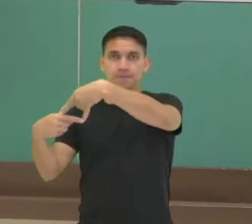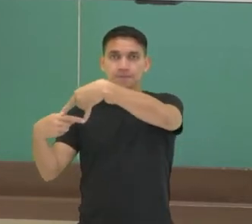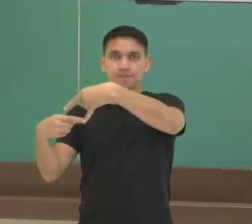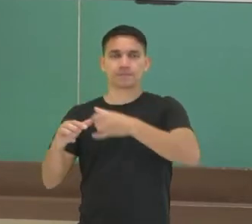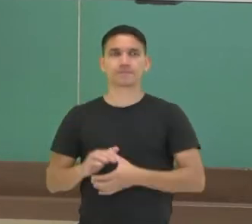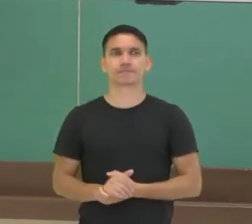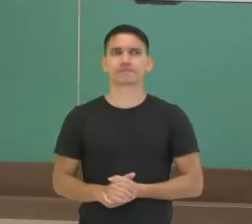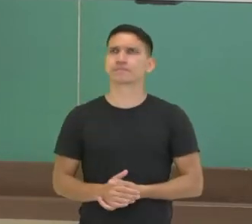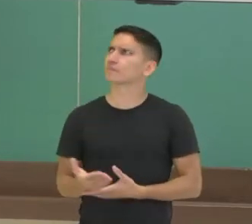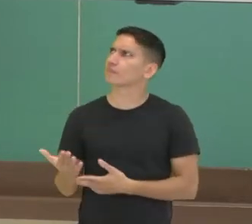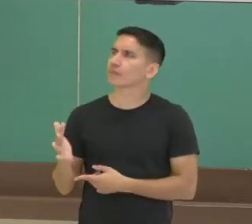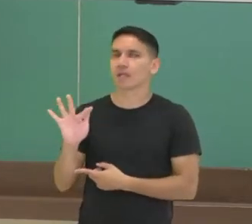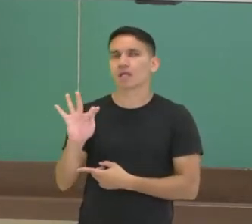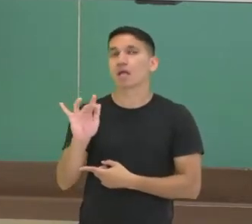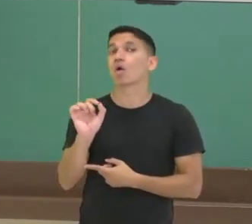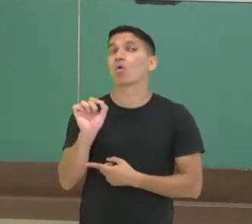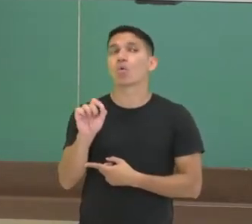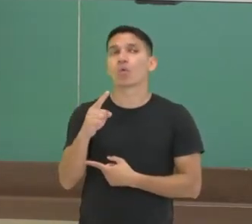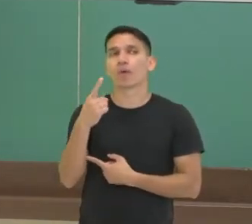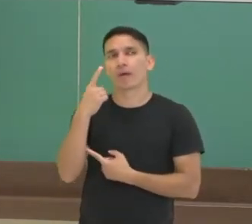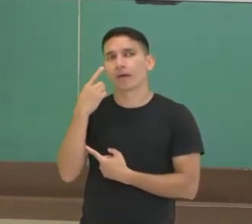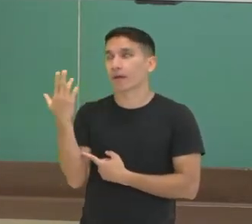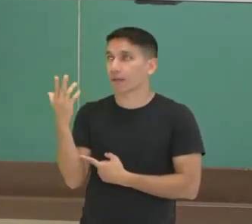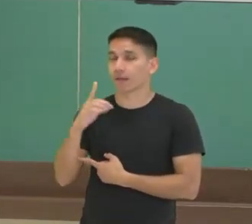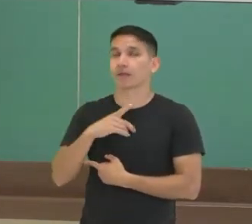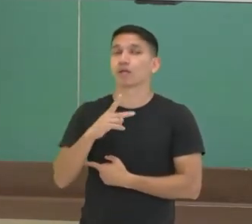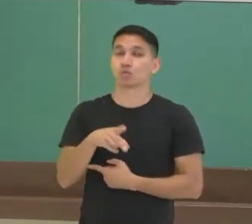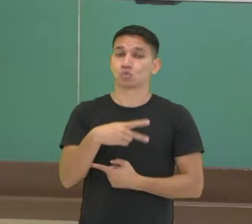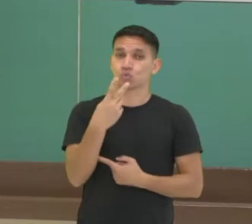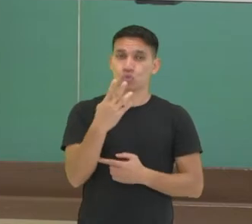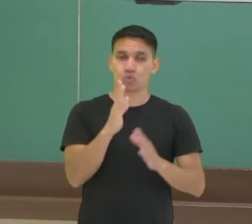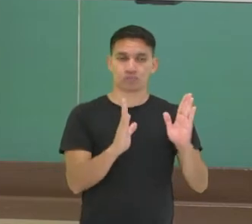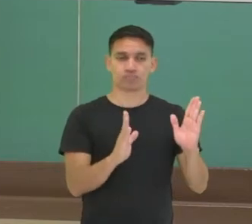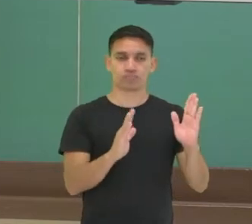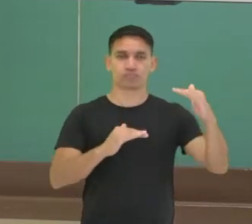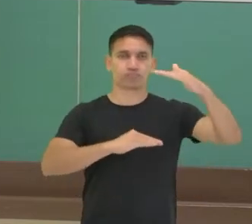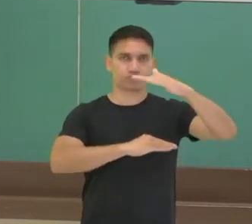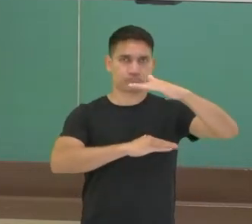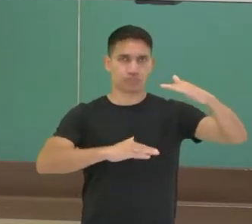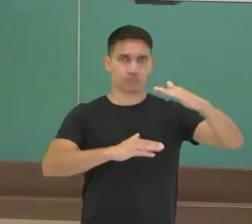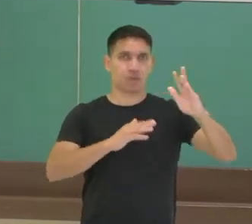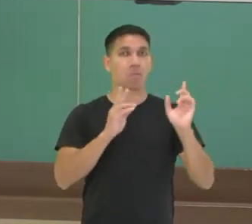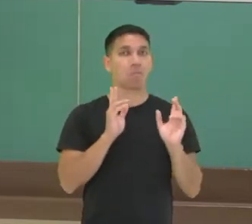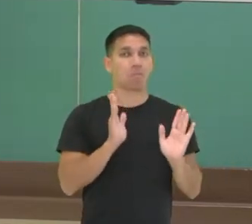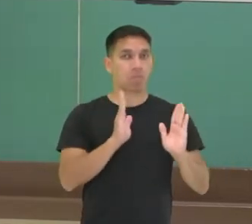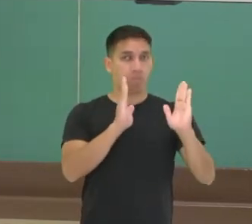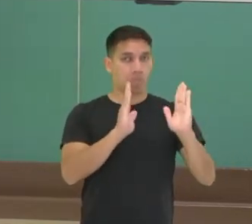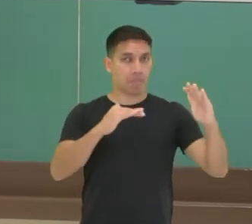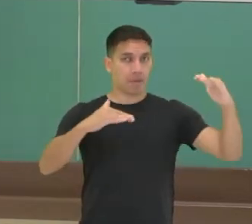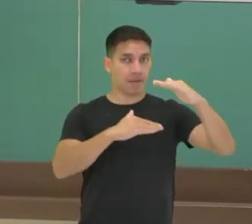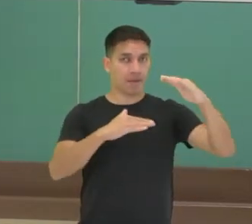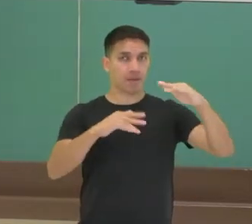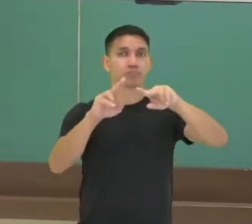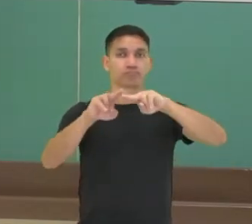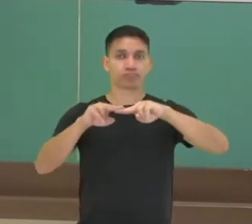E o F? O F tem 2 pares de lados paralelos. Então ele é